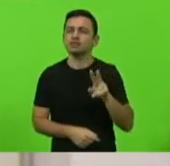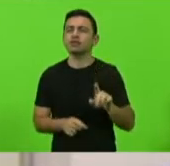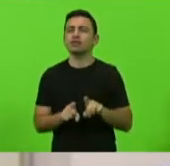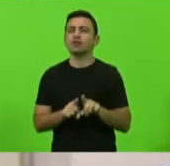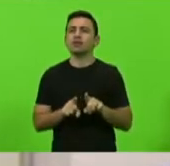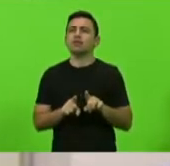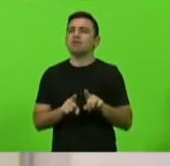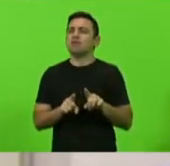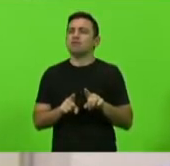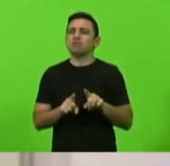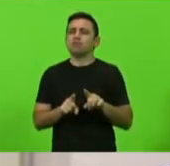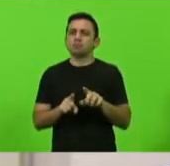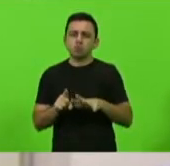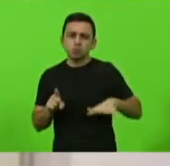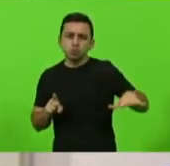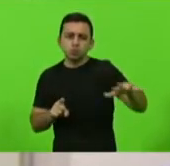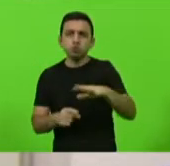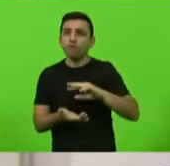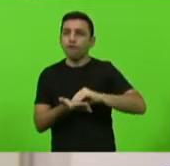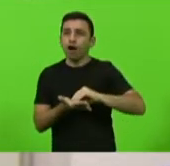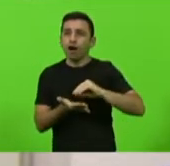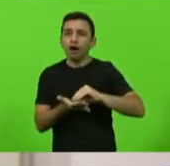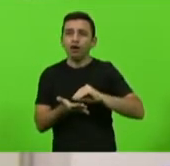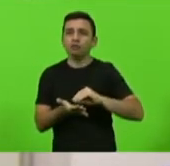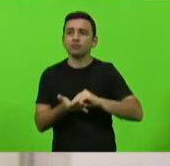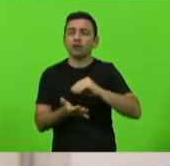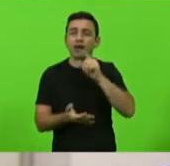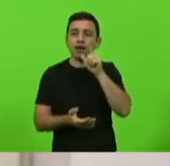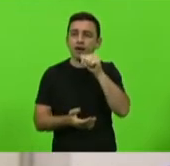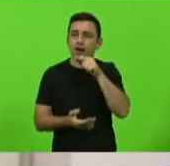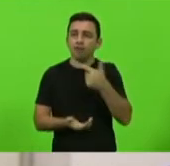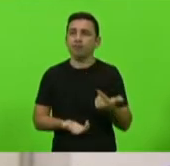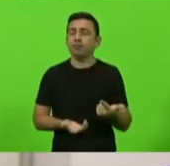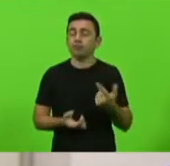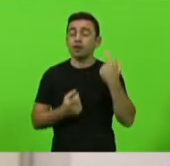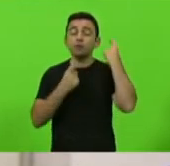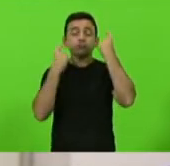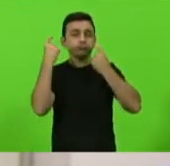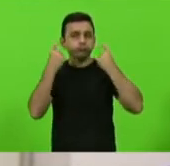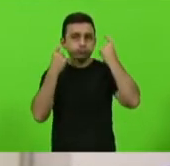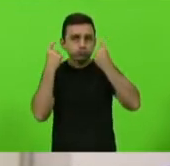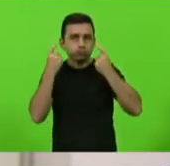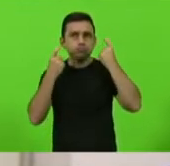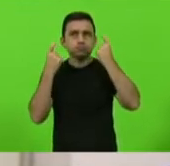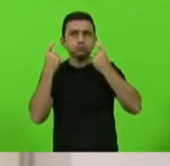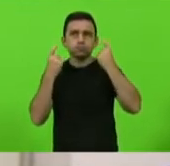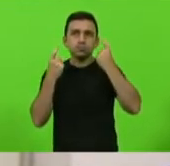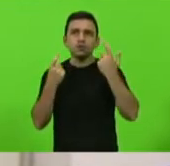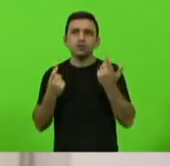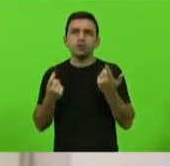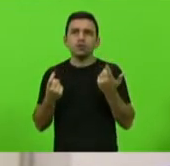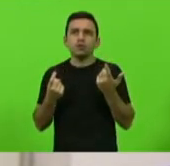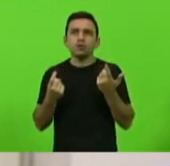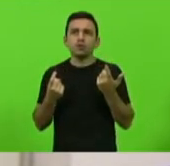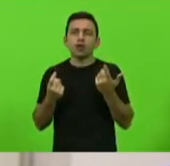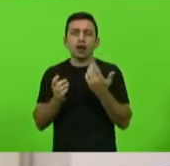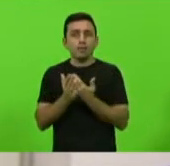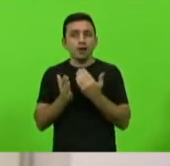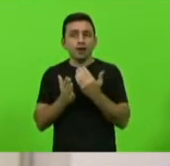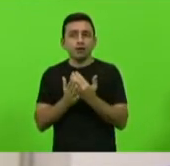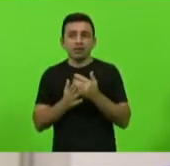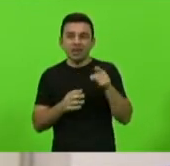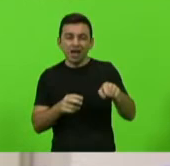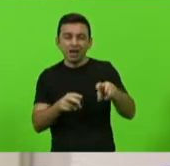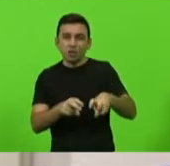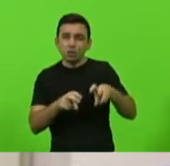ali, a escassez de recursos hídricos está muito preocupante, não só para a questão da agricultura, do